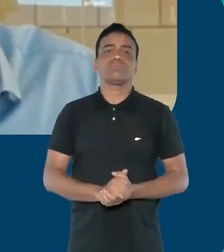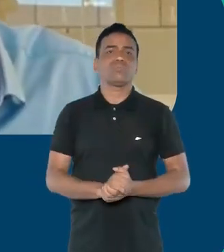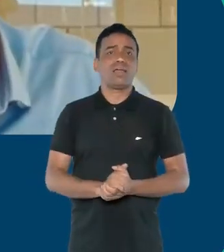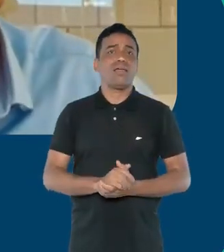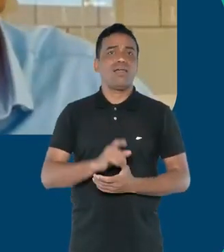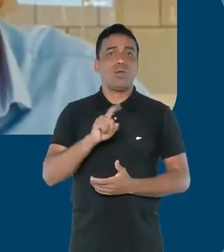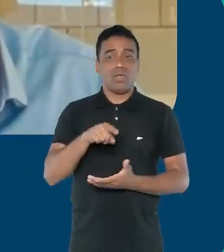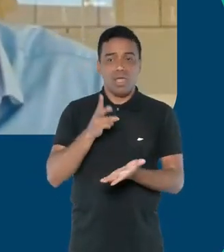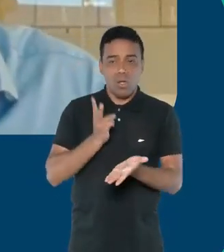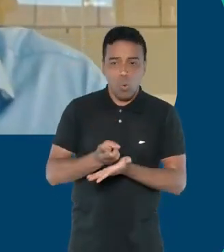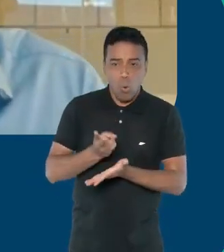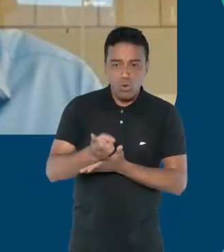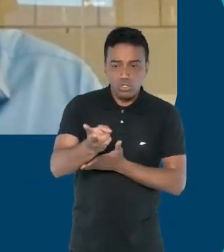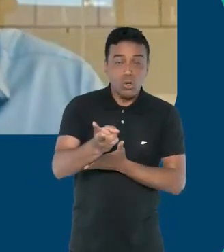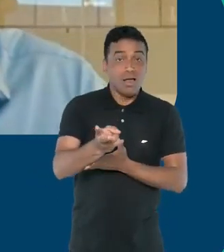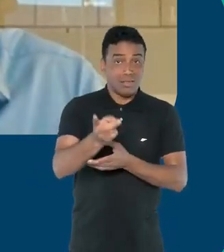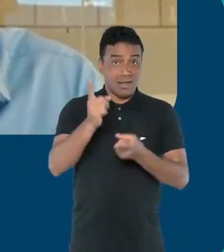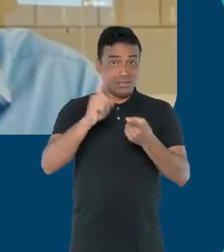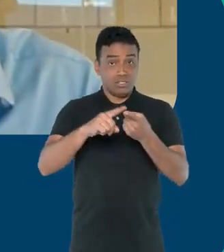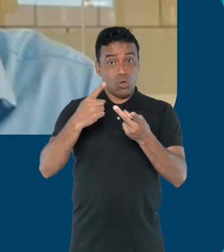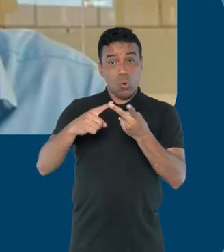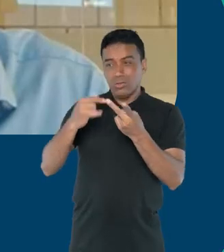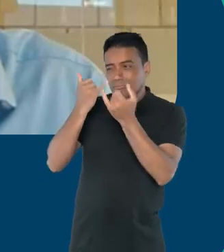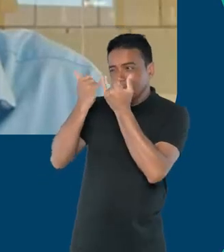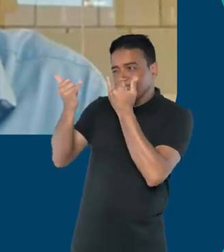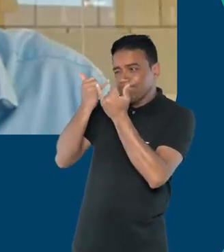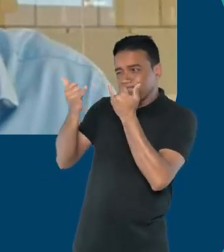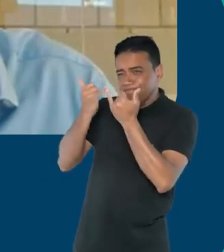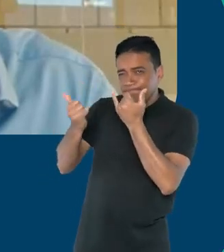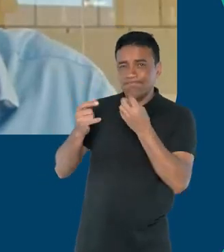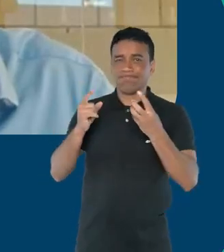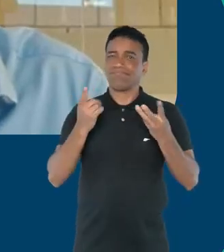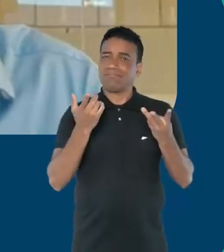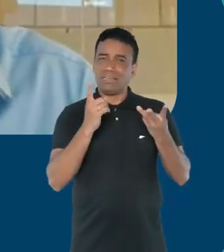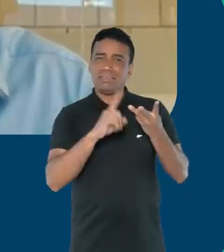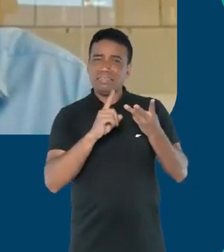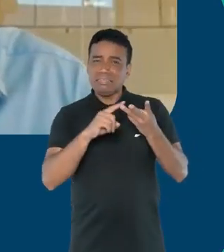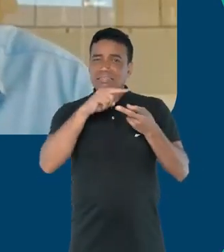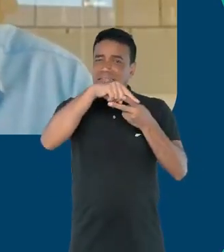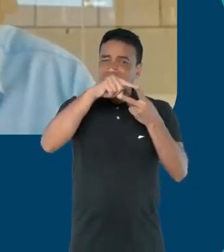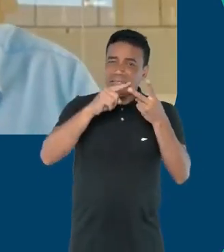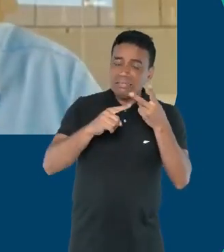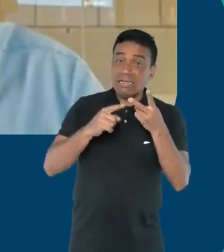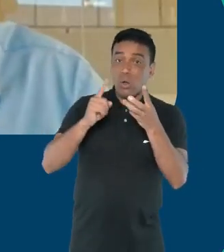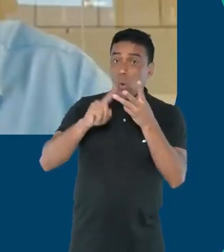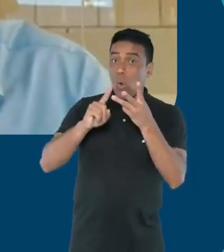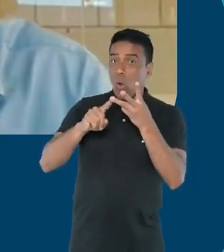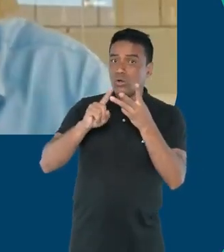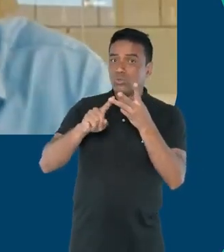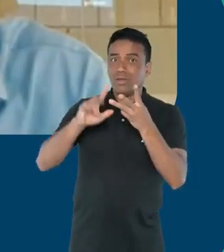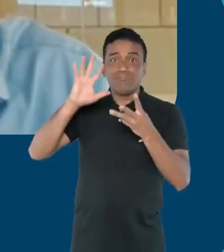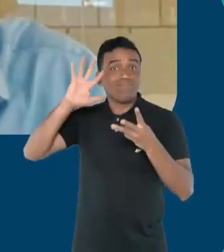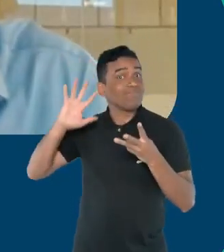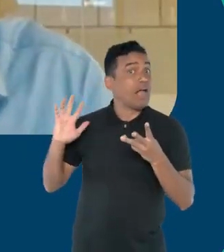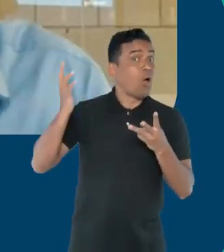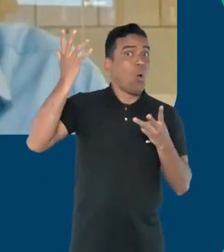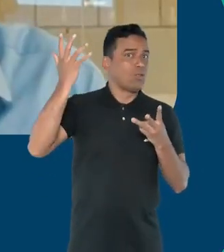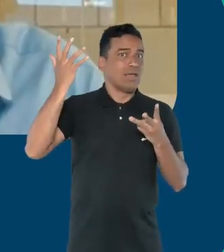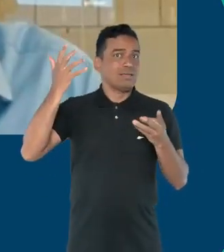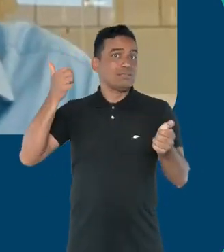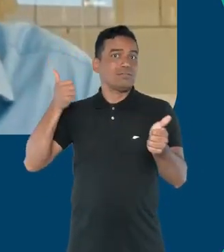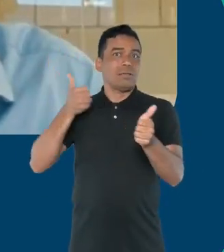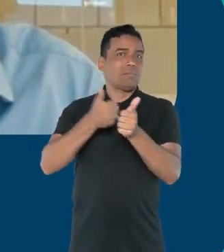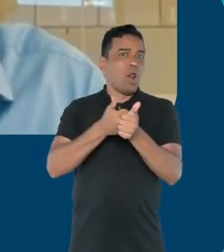a contiguidade, a outra é a semelhança, né? Então, e a outra é a causalidade,